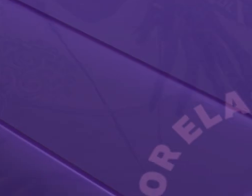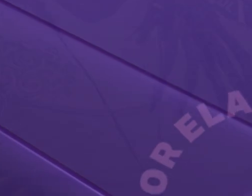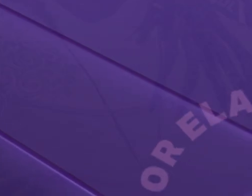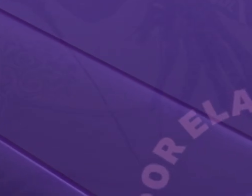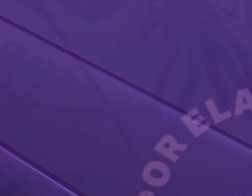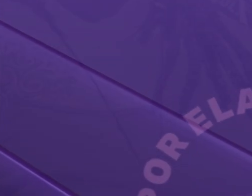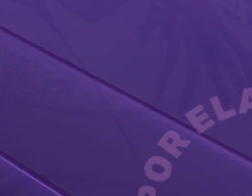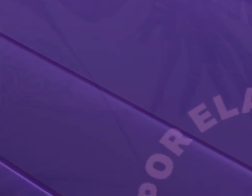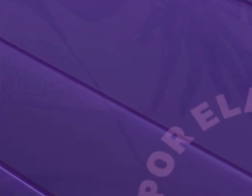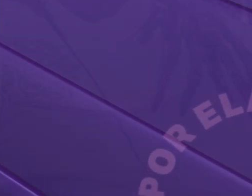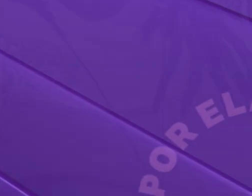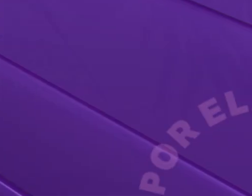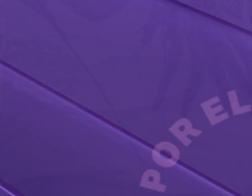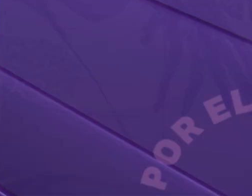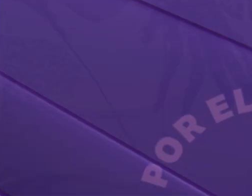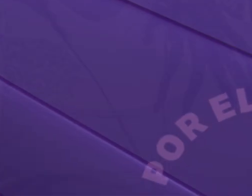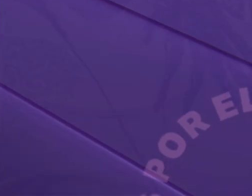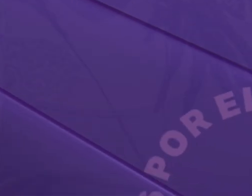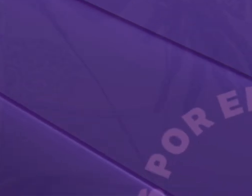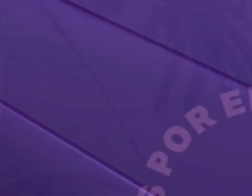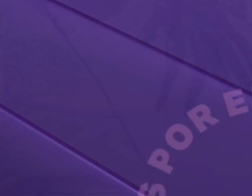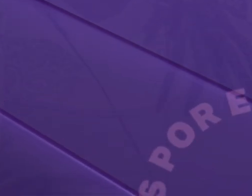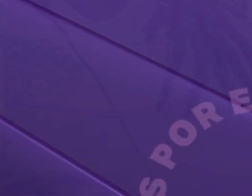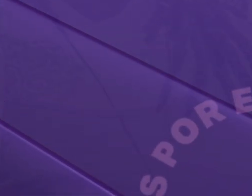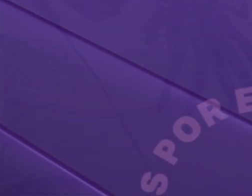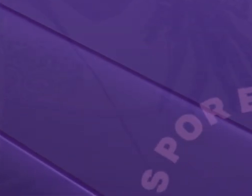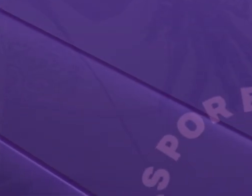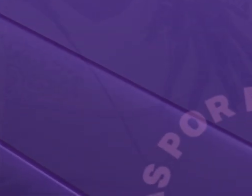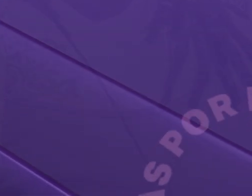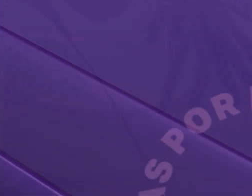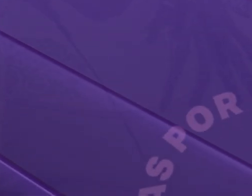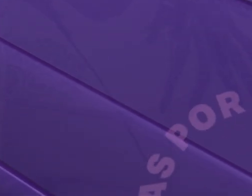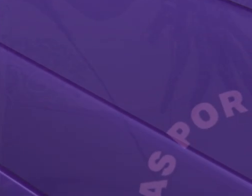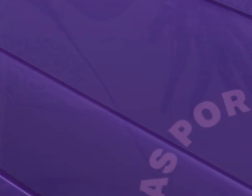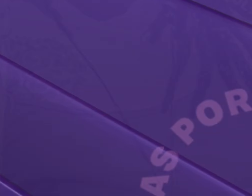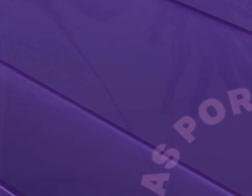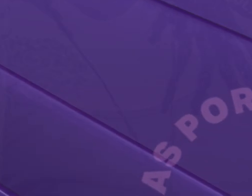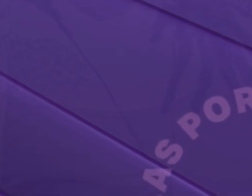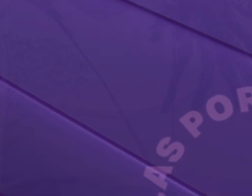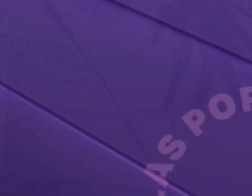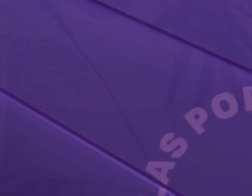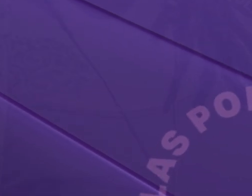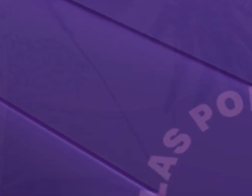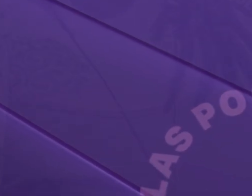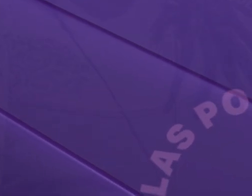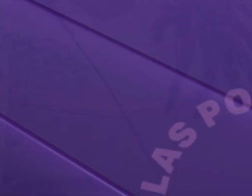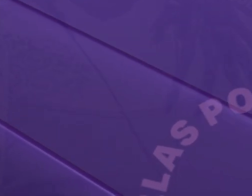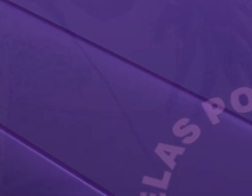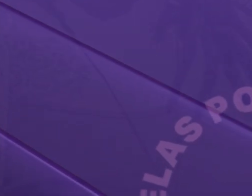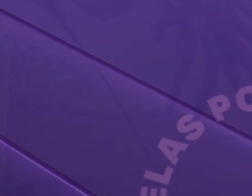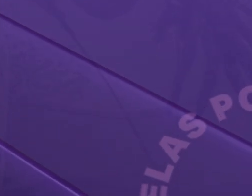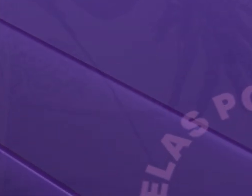Nesta semana, discutimos sobre direitos humanos e políticas públicas em defesa das mulheres. Hoje, preparamos